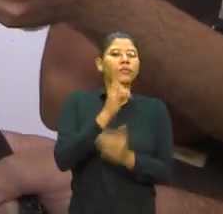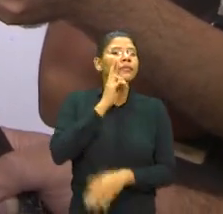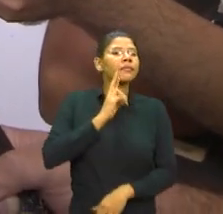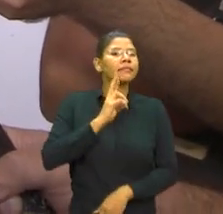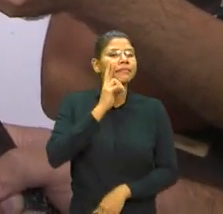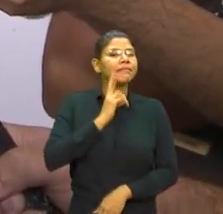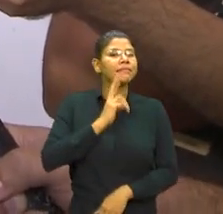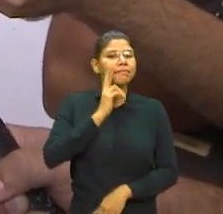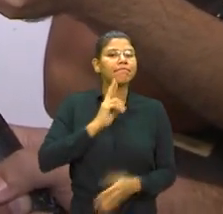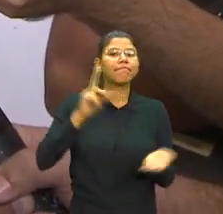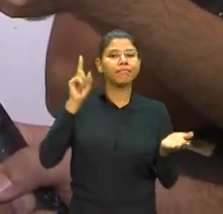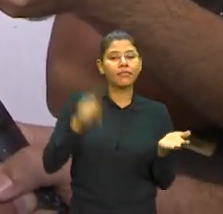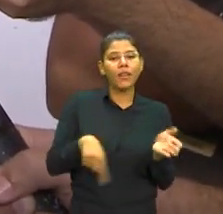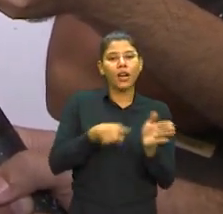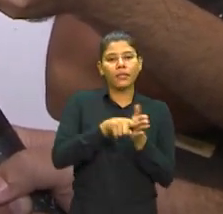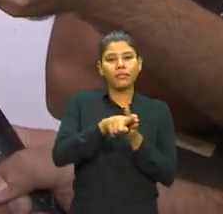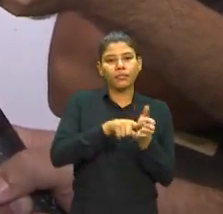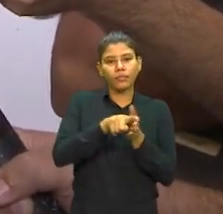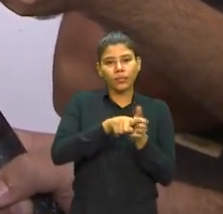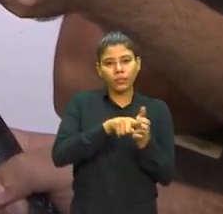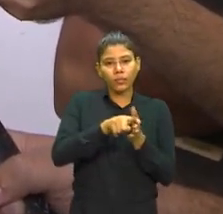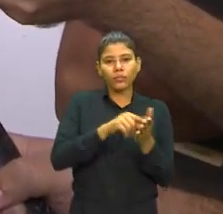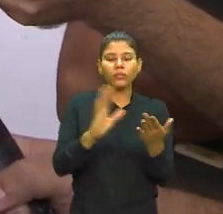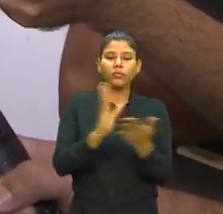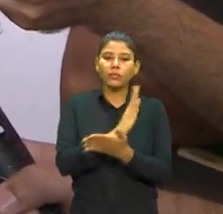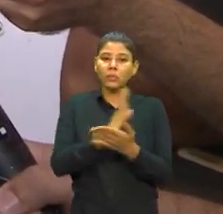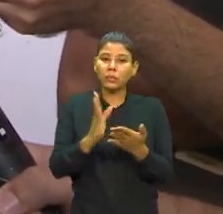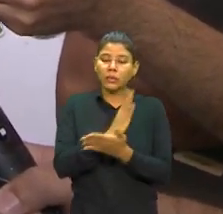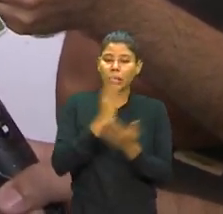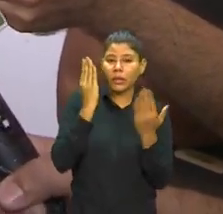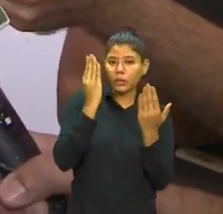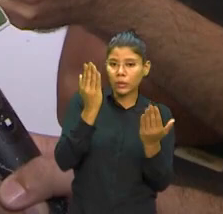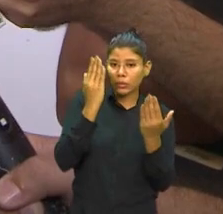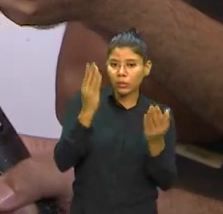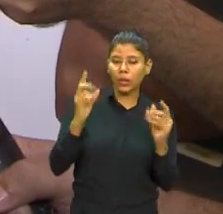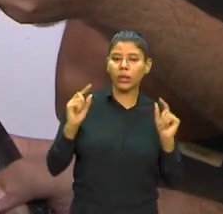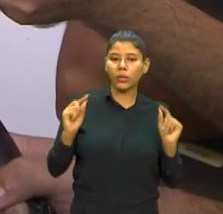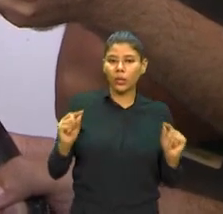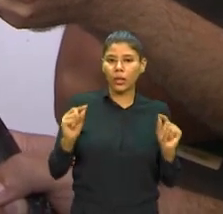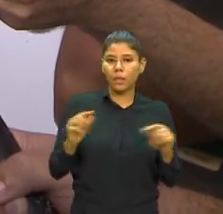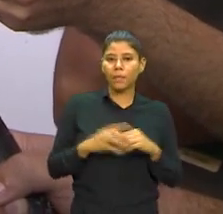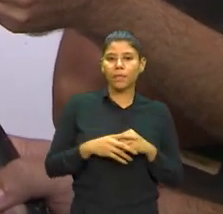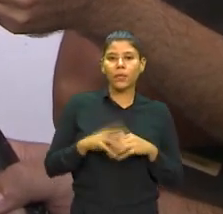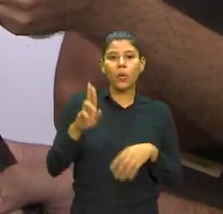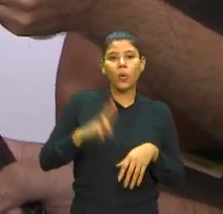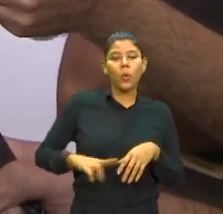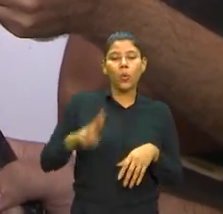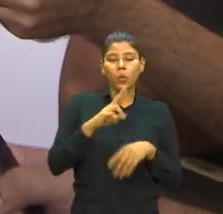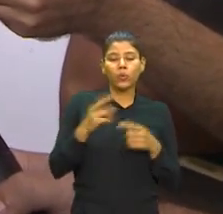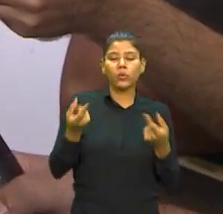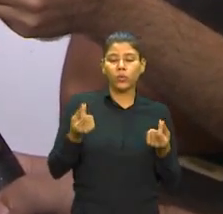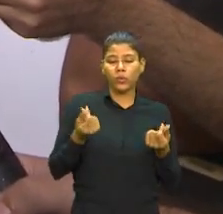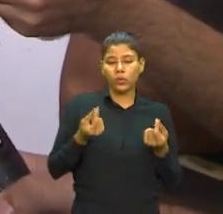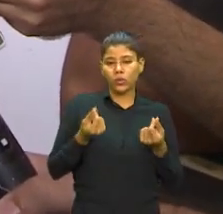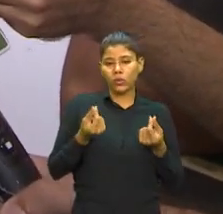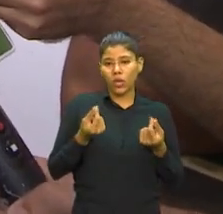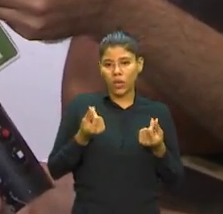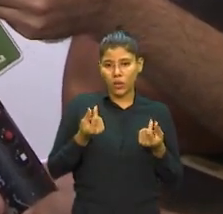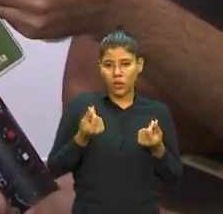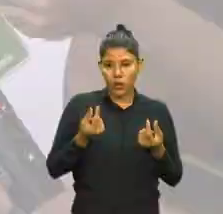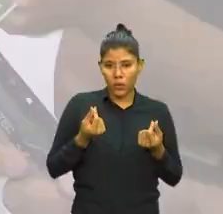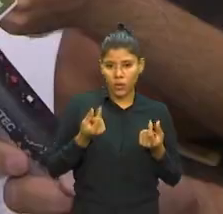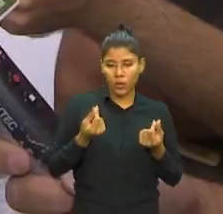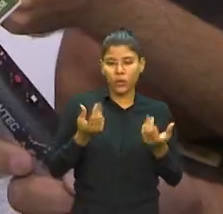é investigar alguns indícios de utilização indevida ilegal de